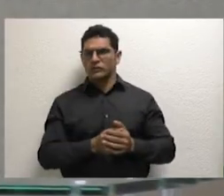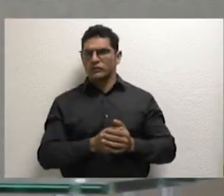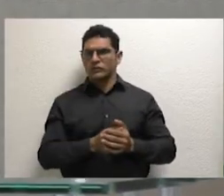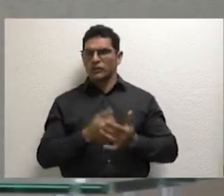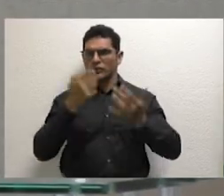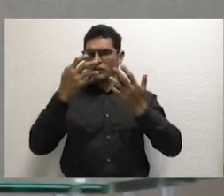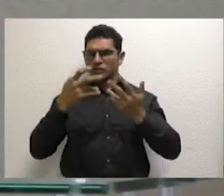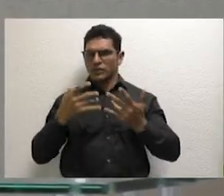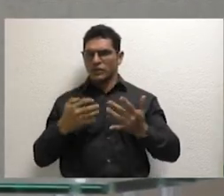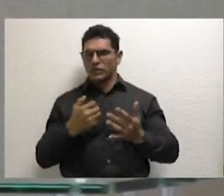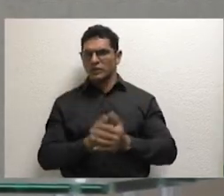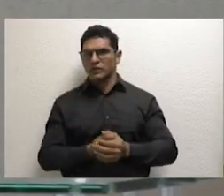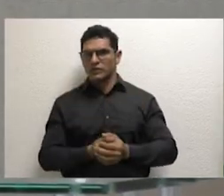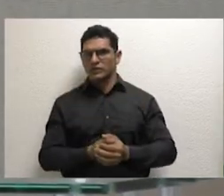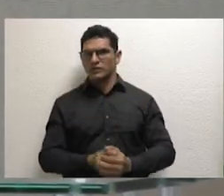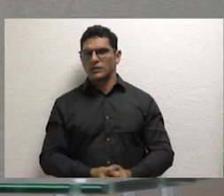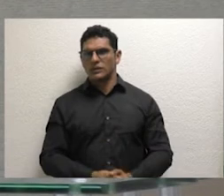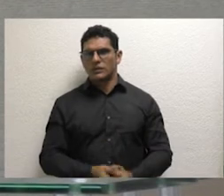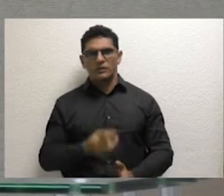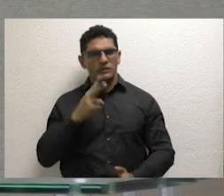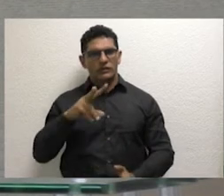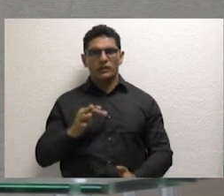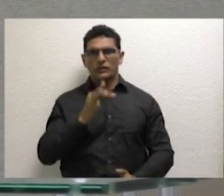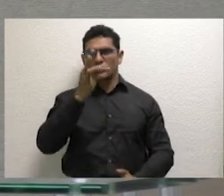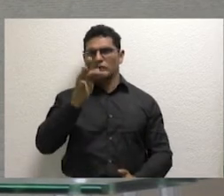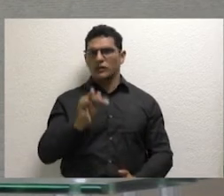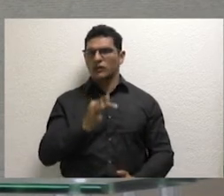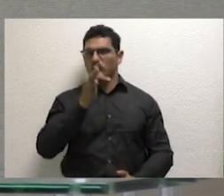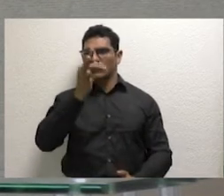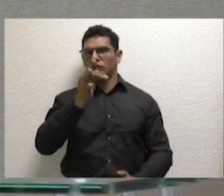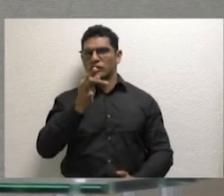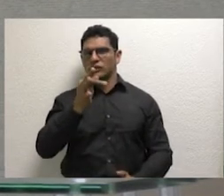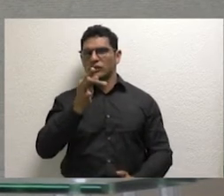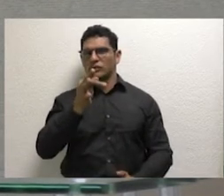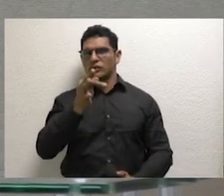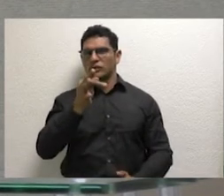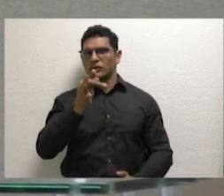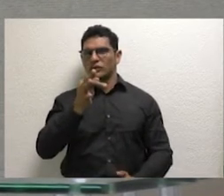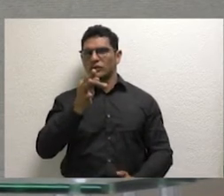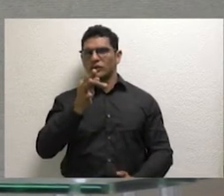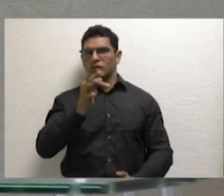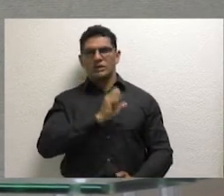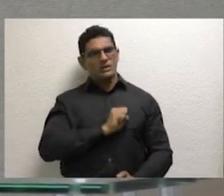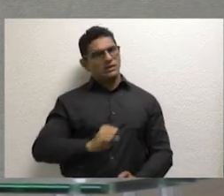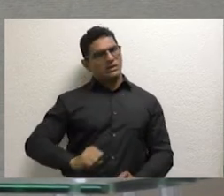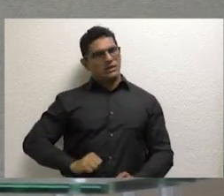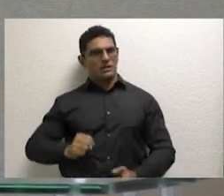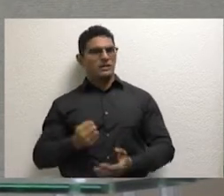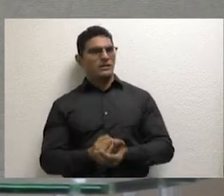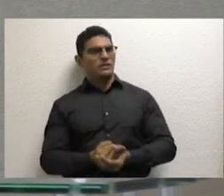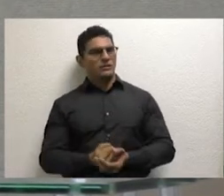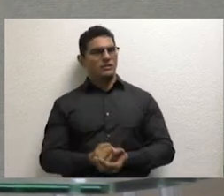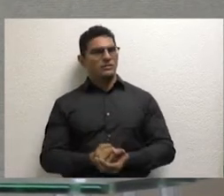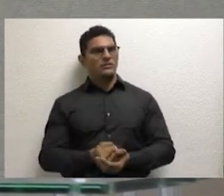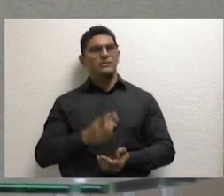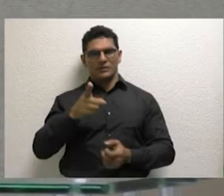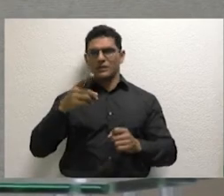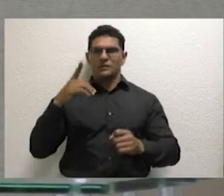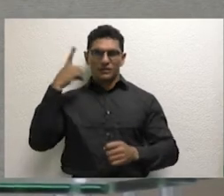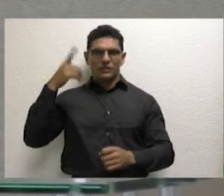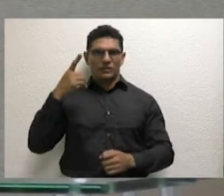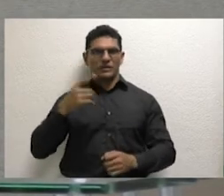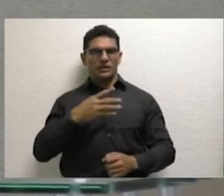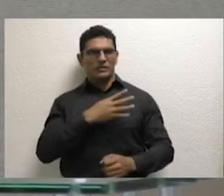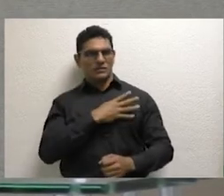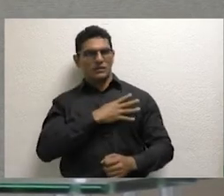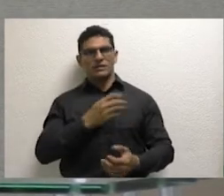eu acho que eu estava estou vendo o futuro ali um futuro senador da república olha não deputado Serafim tem